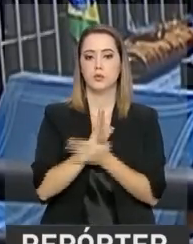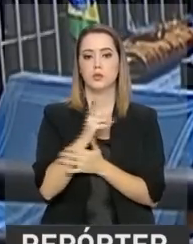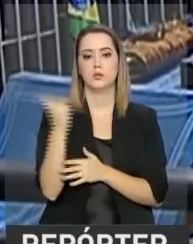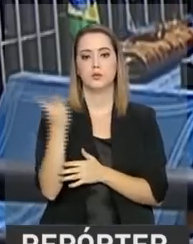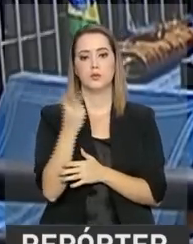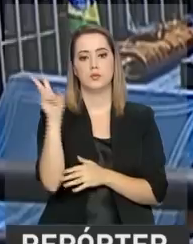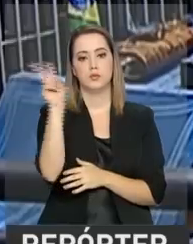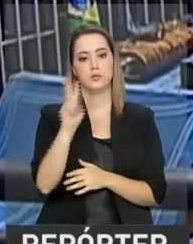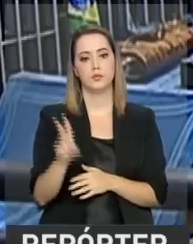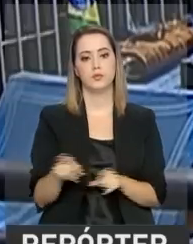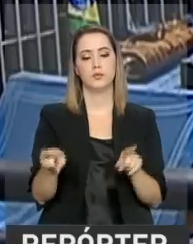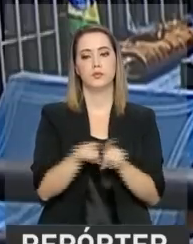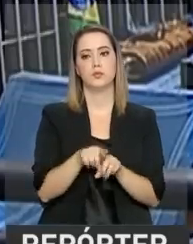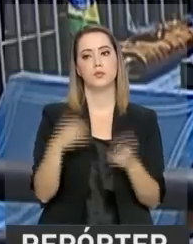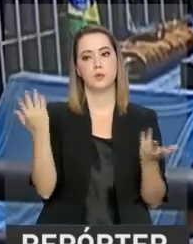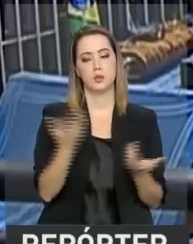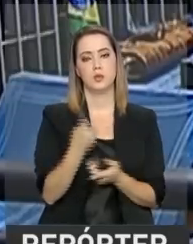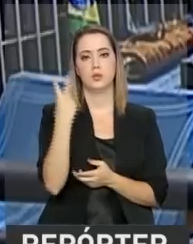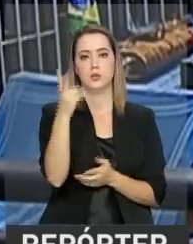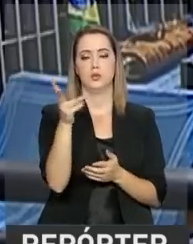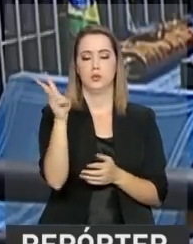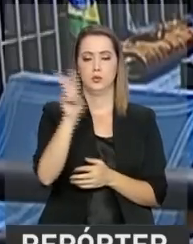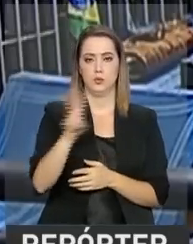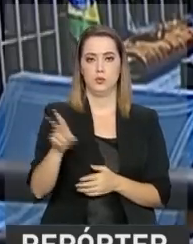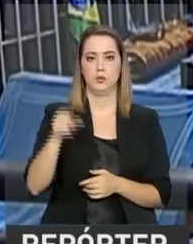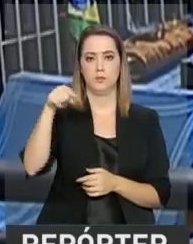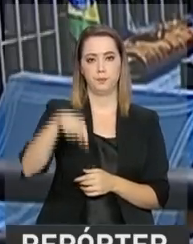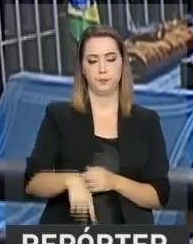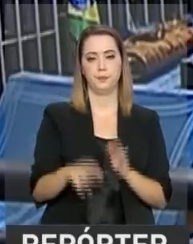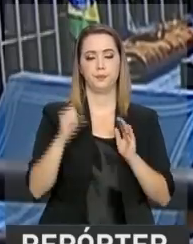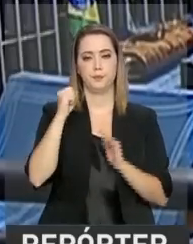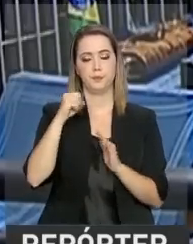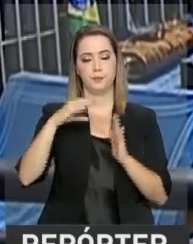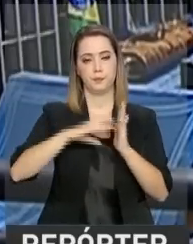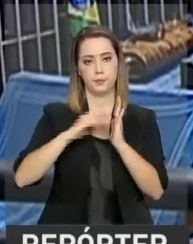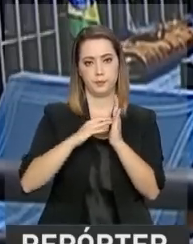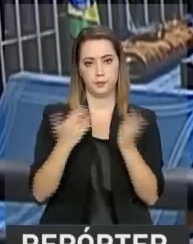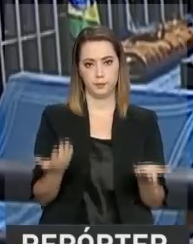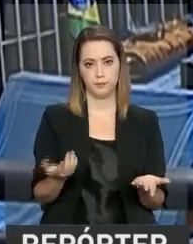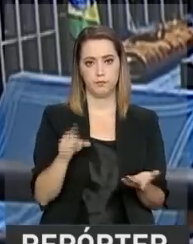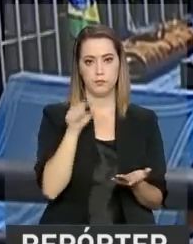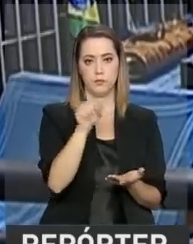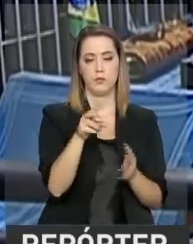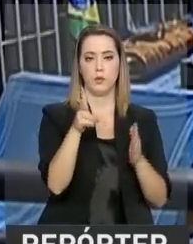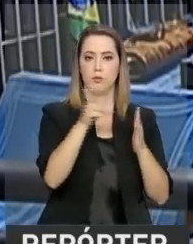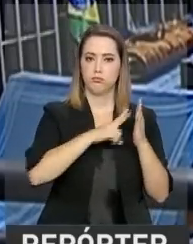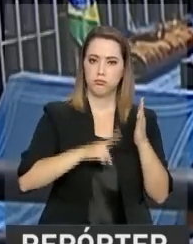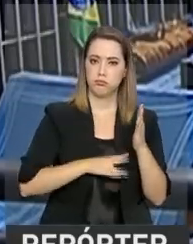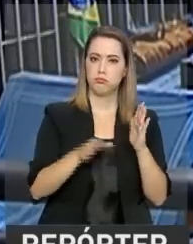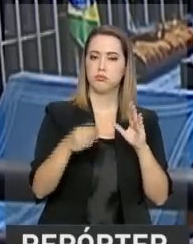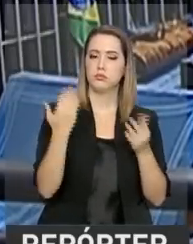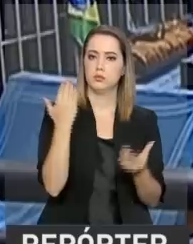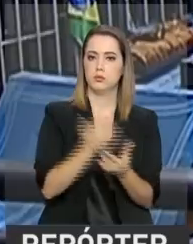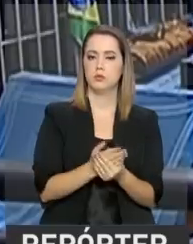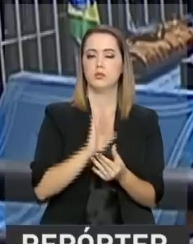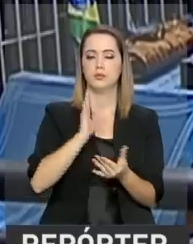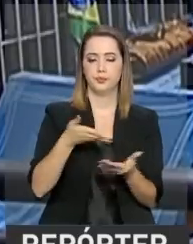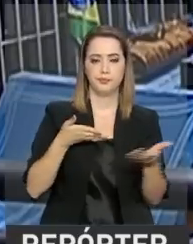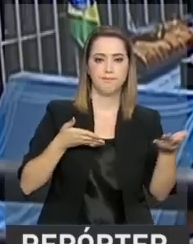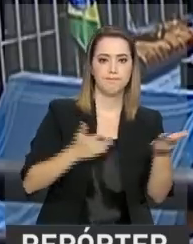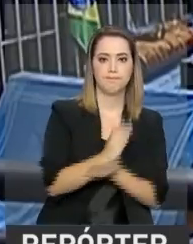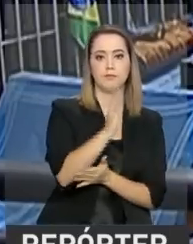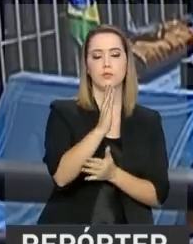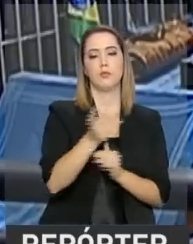e também agora em 2 turnos aqui no Senado Federal. E esse texto segue para promulgação